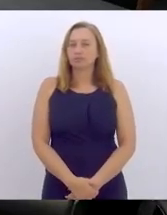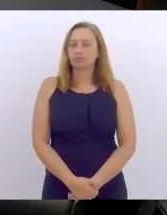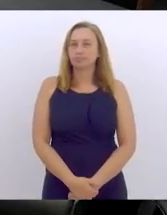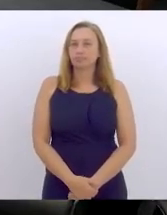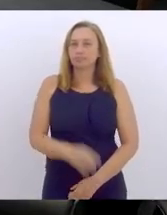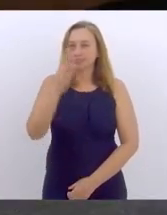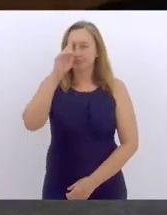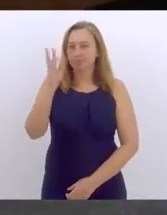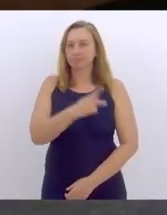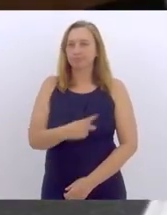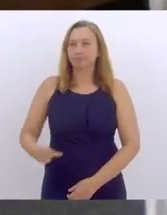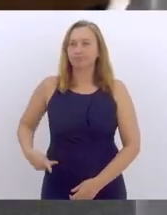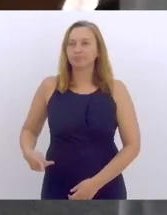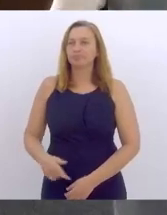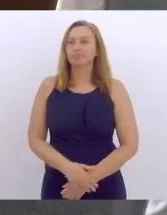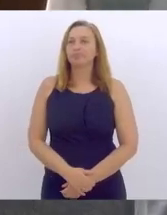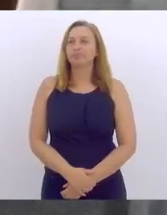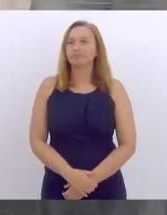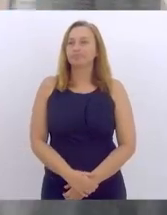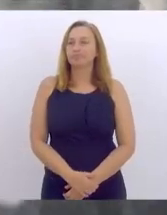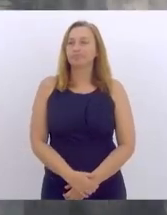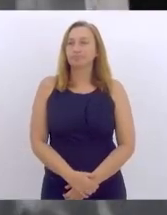Senhor presidente.